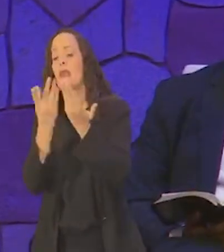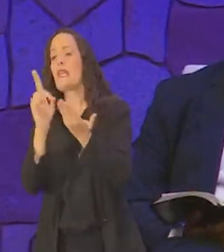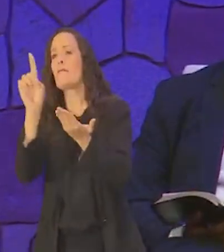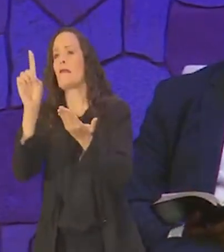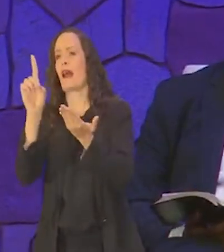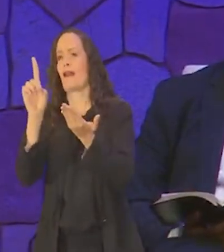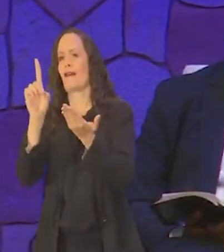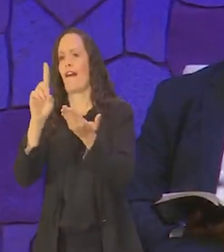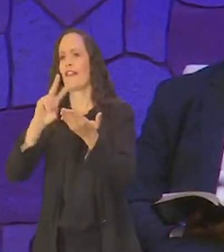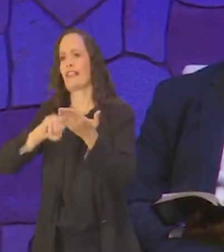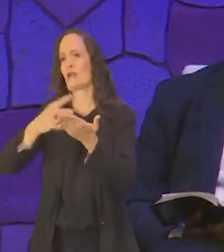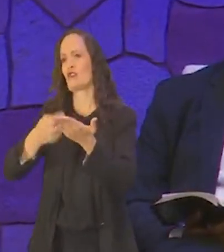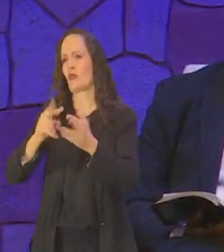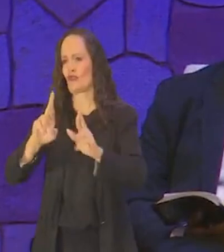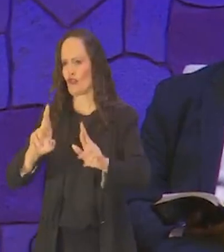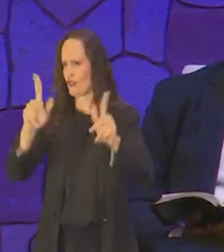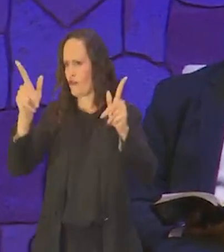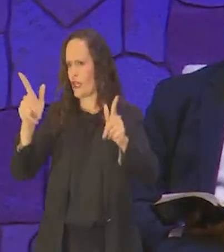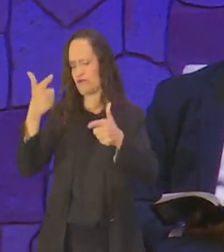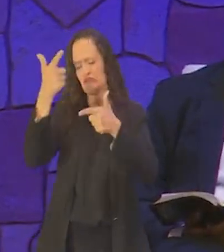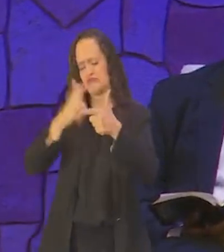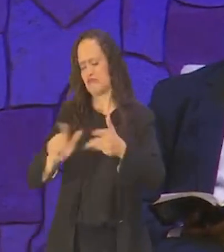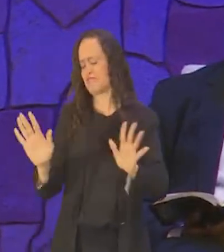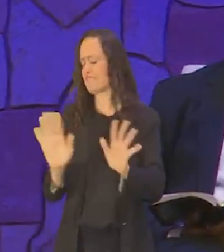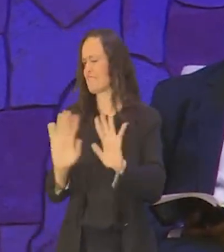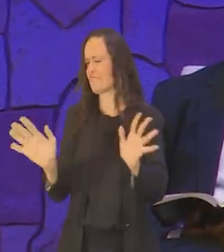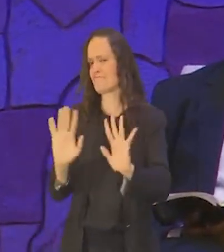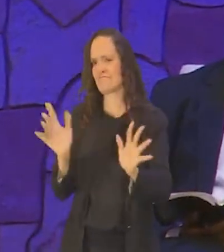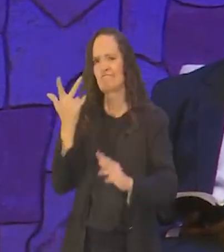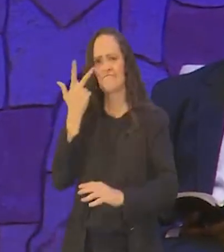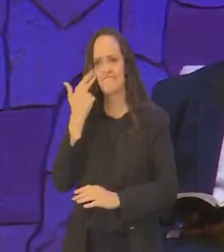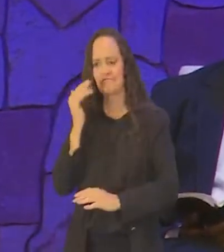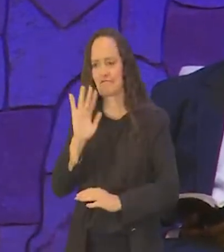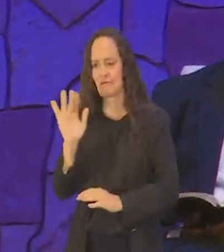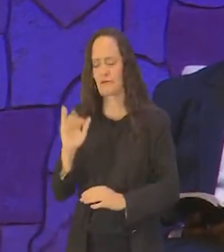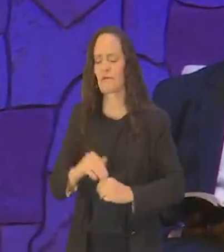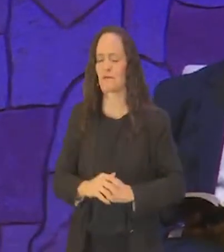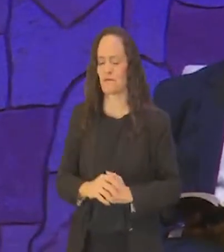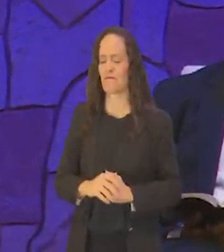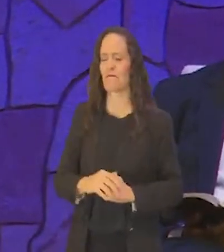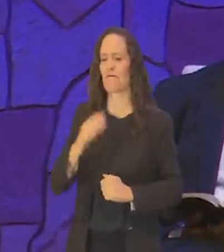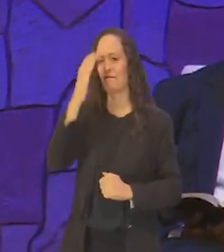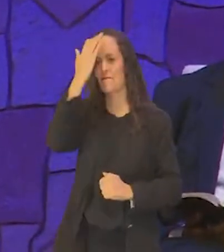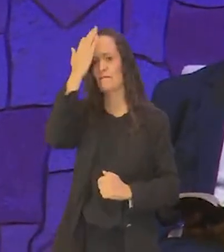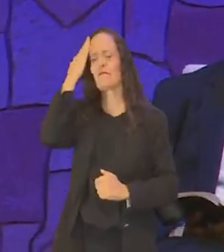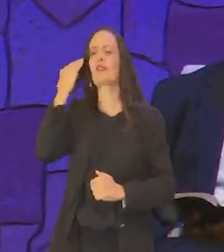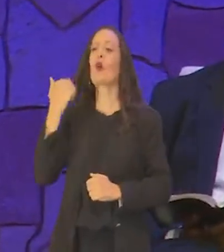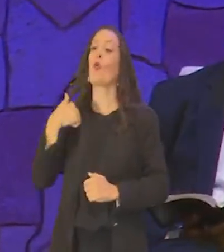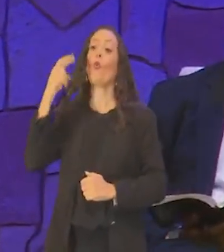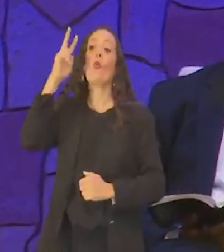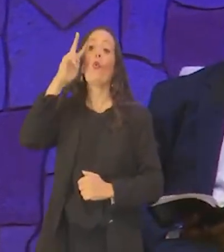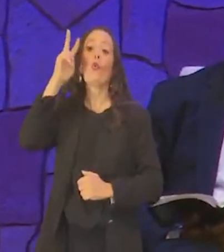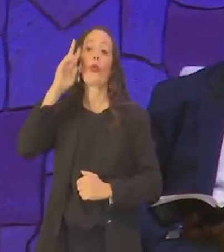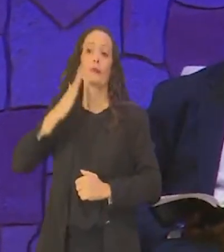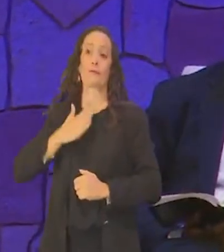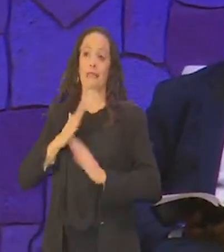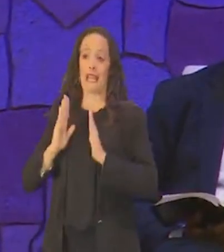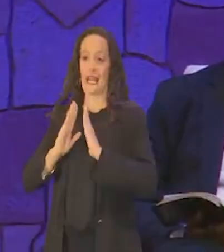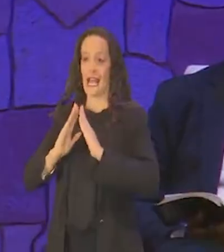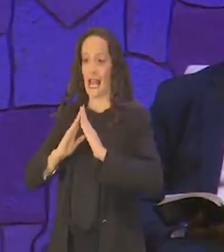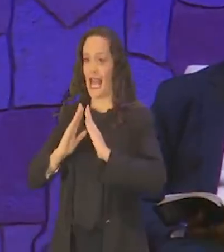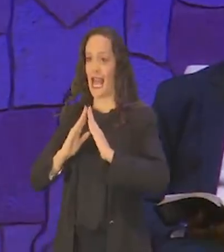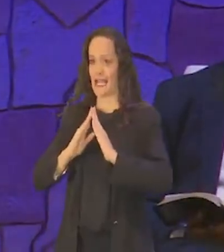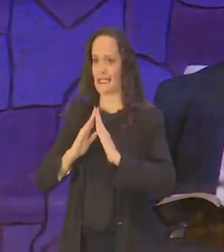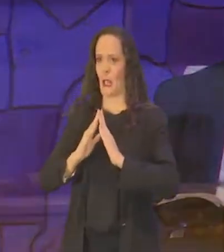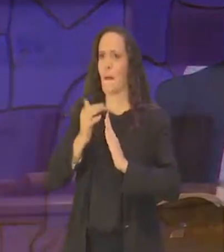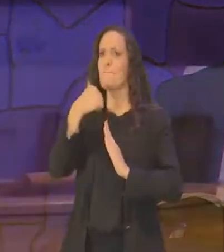este salmo numa versão Almeida, revista e corrigida. Eu lembro que na minha casa, minha mãe deixava a